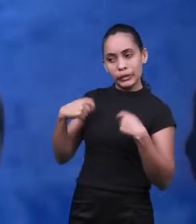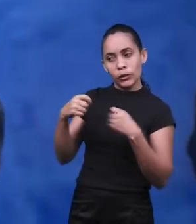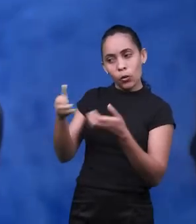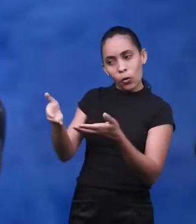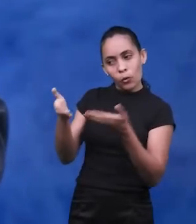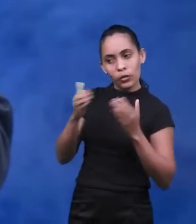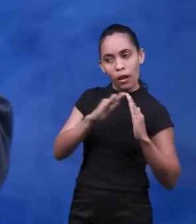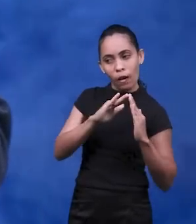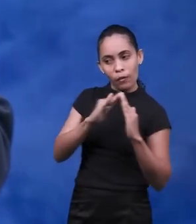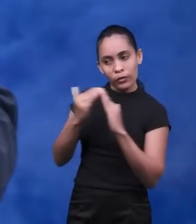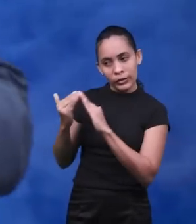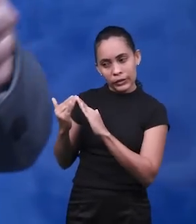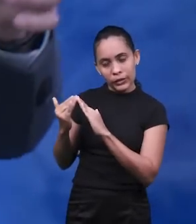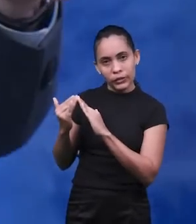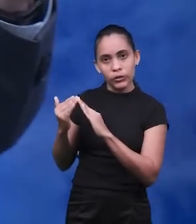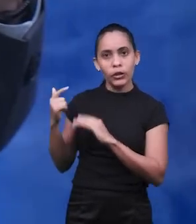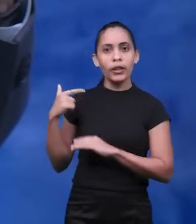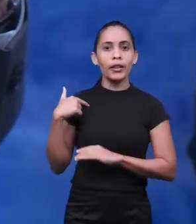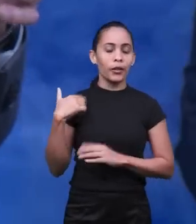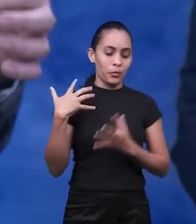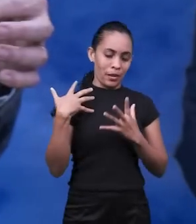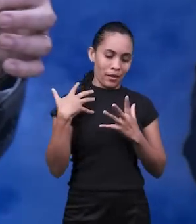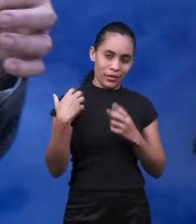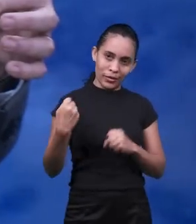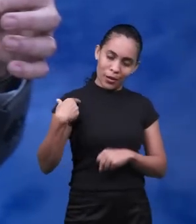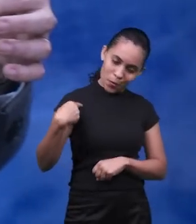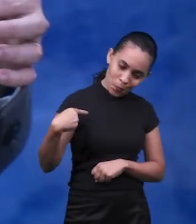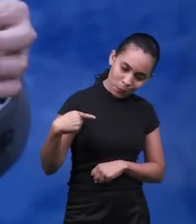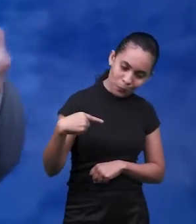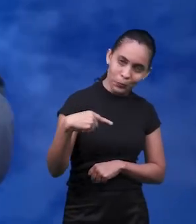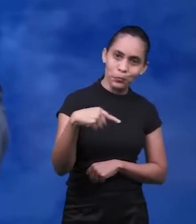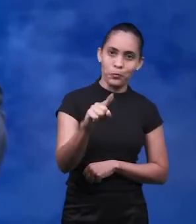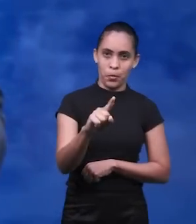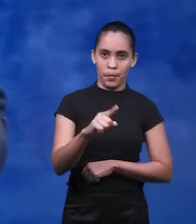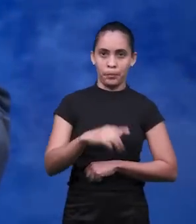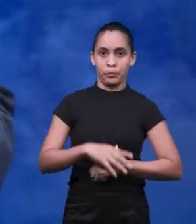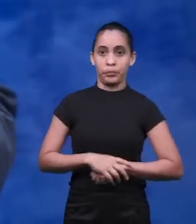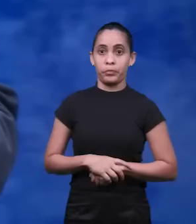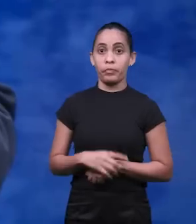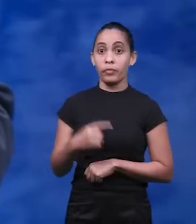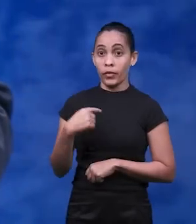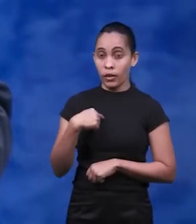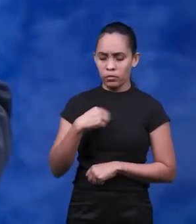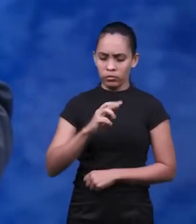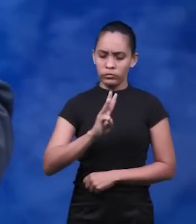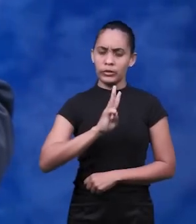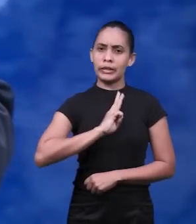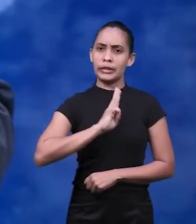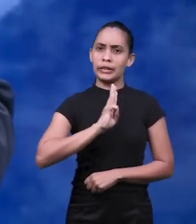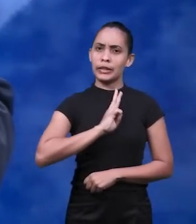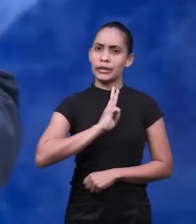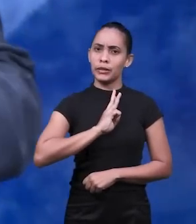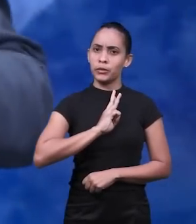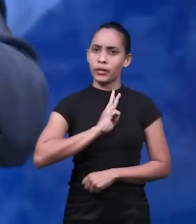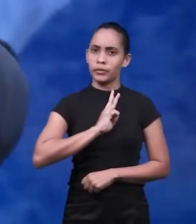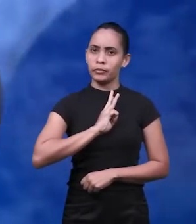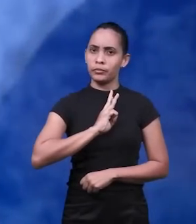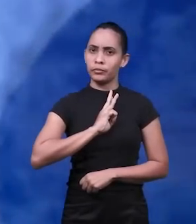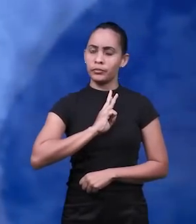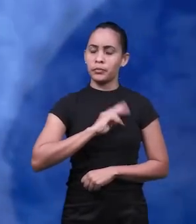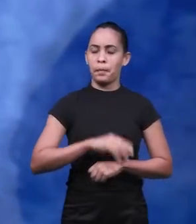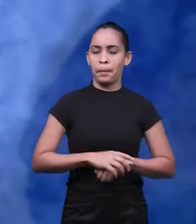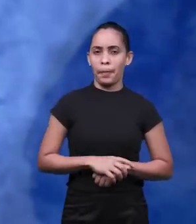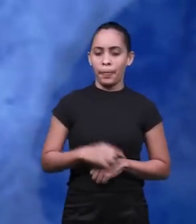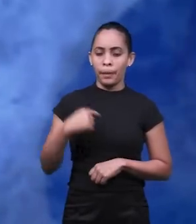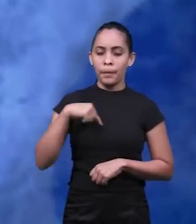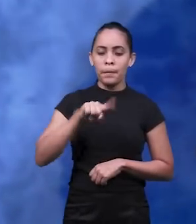levar um visitante hoje. Eu fui. Aceitei Jesus. Eu estava no 3º ano do ensino médio. A partir do